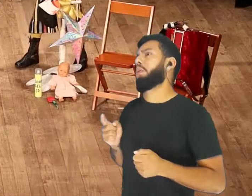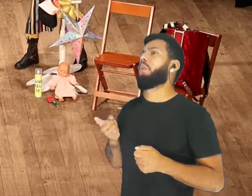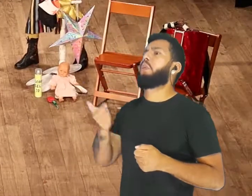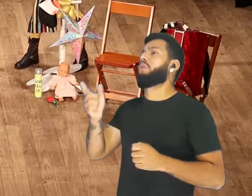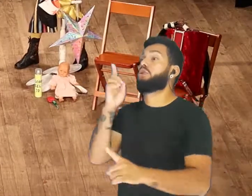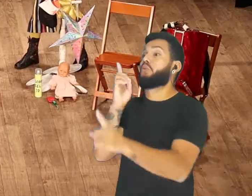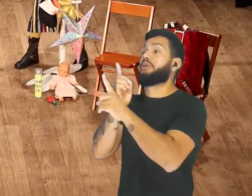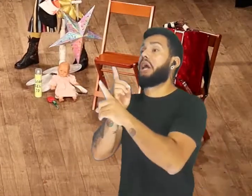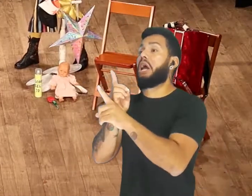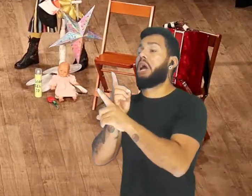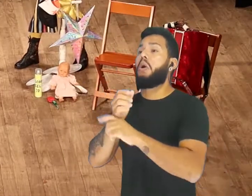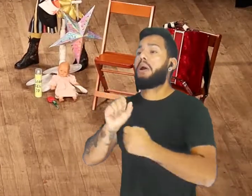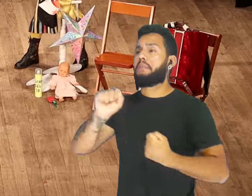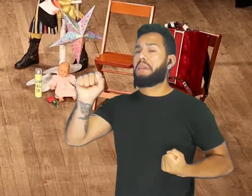tema.